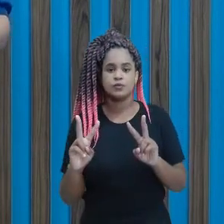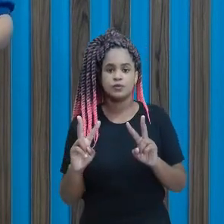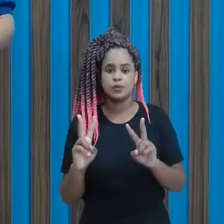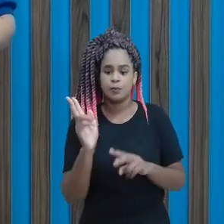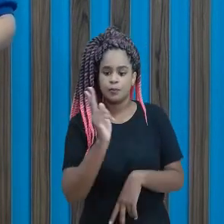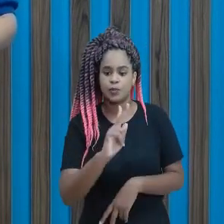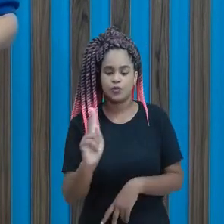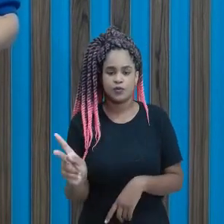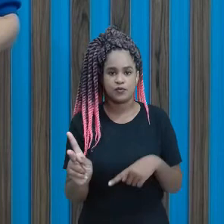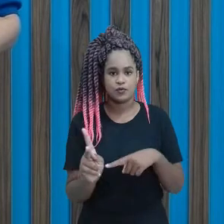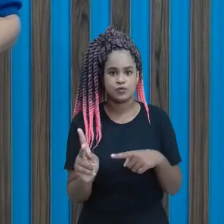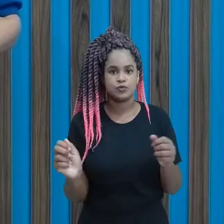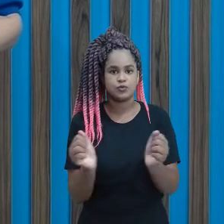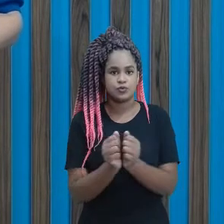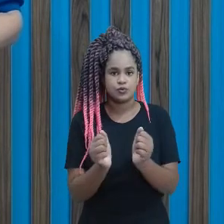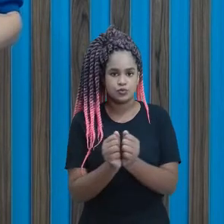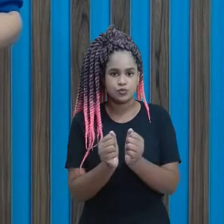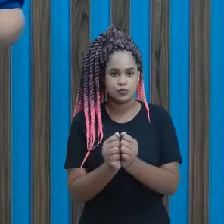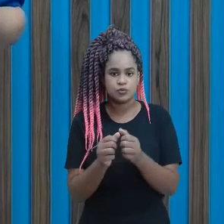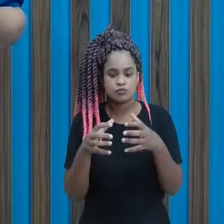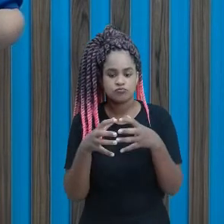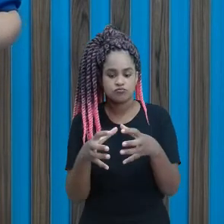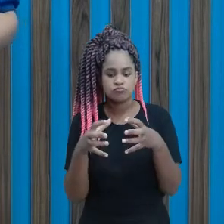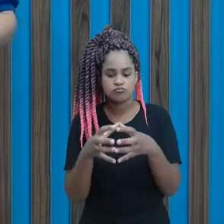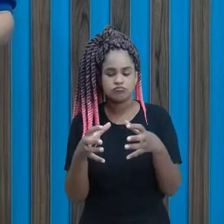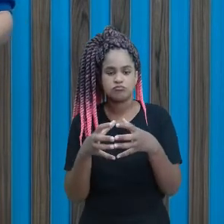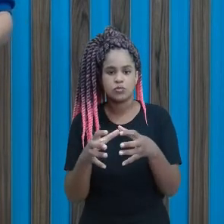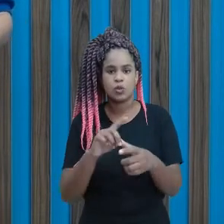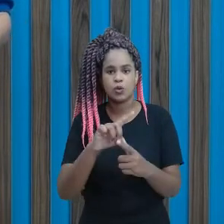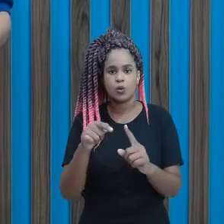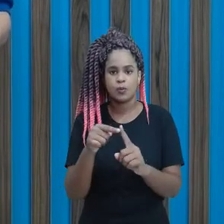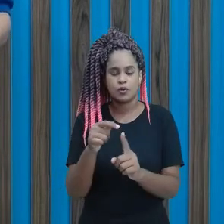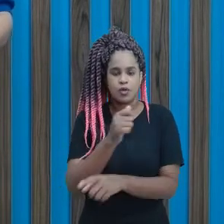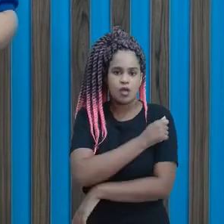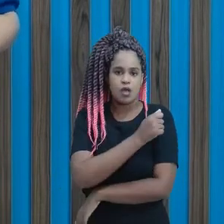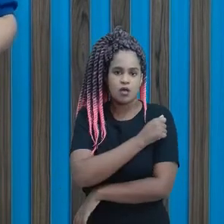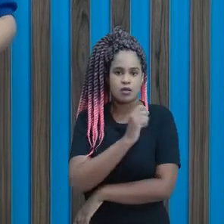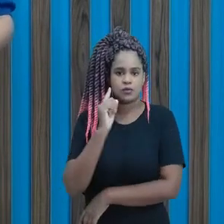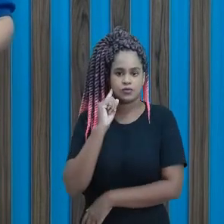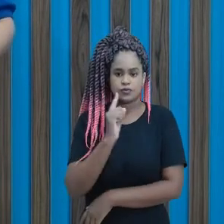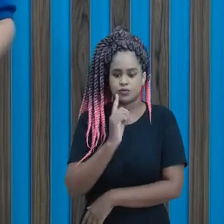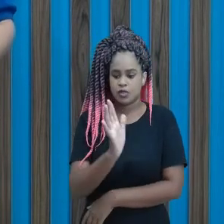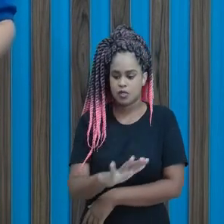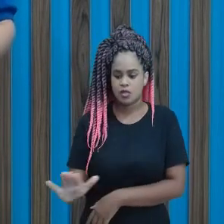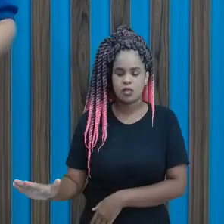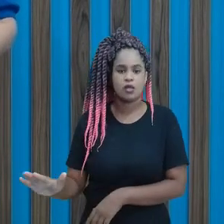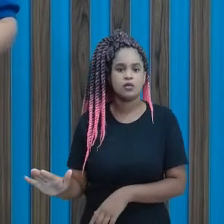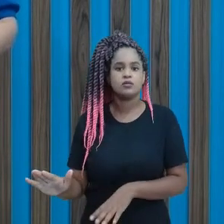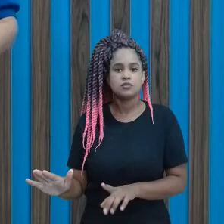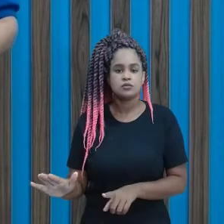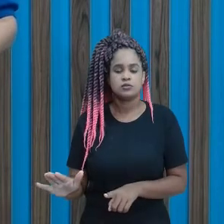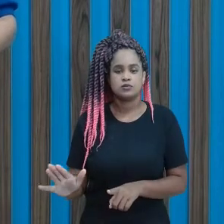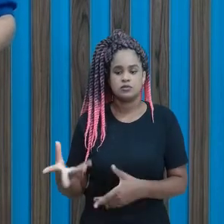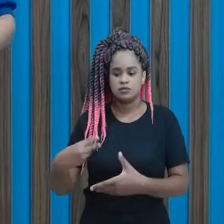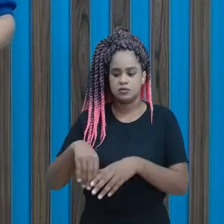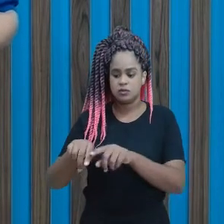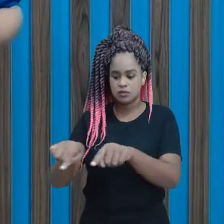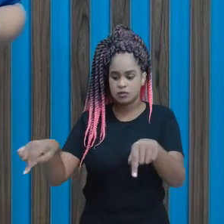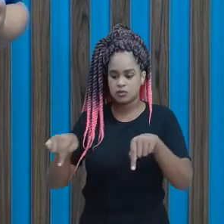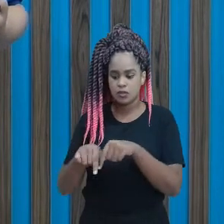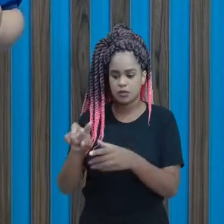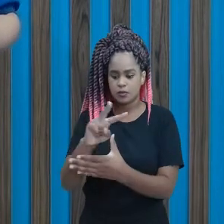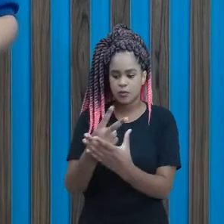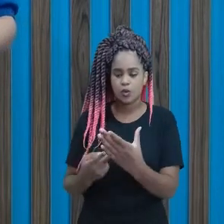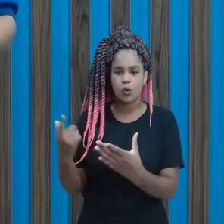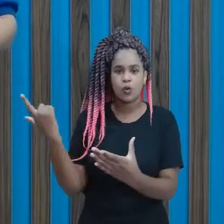dois trabalhando em parceria, não é? Para que aquele estudante surdo, aquelas crianças surdas das salas bilíngues,